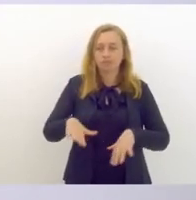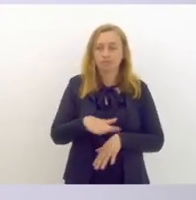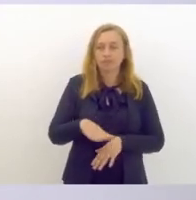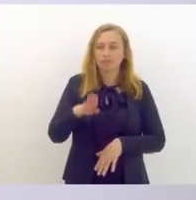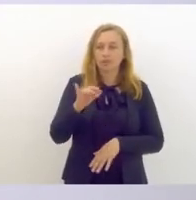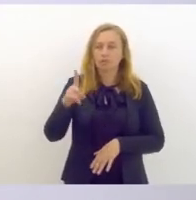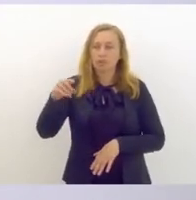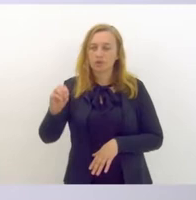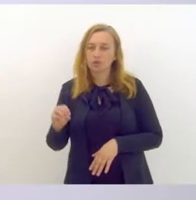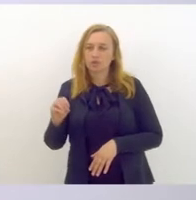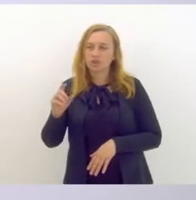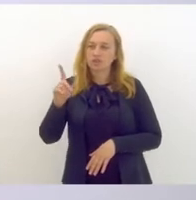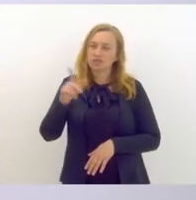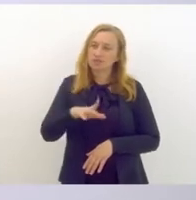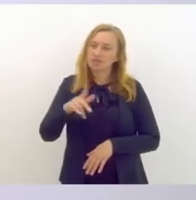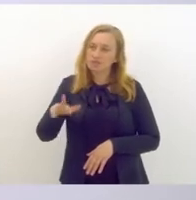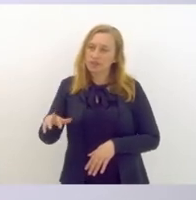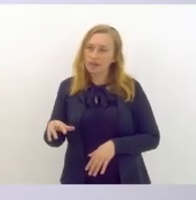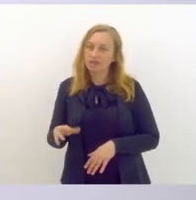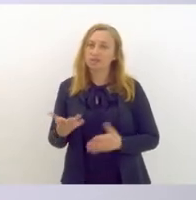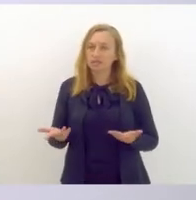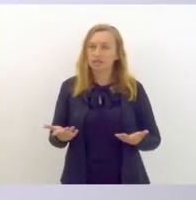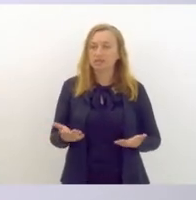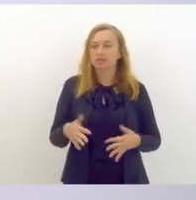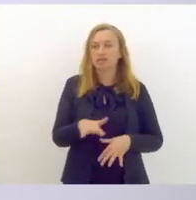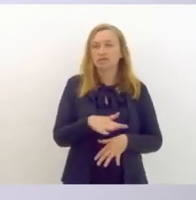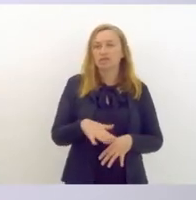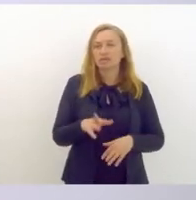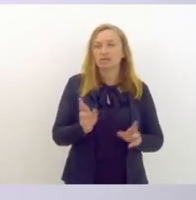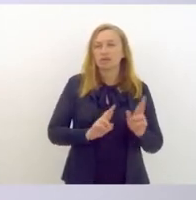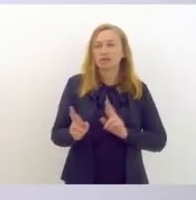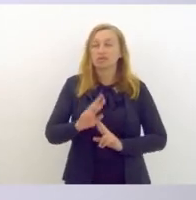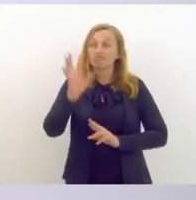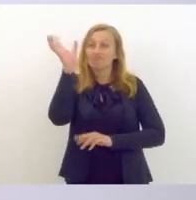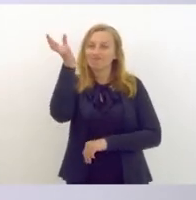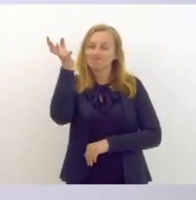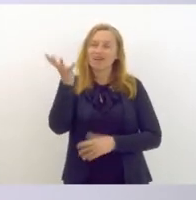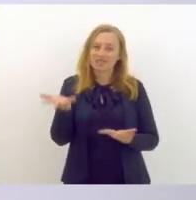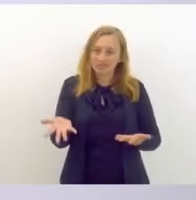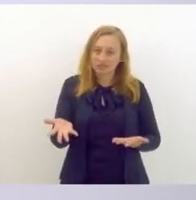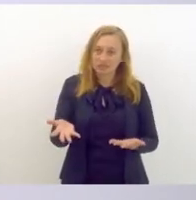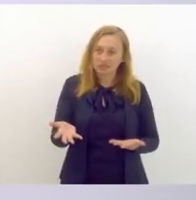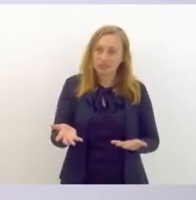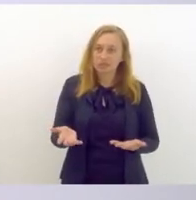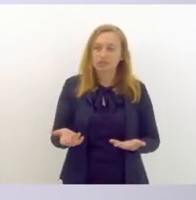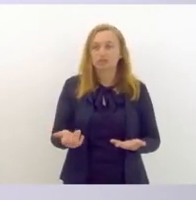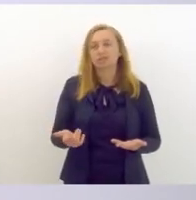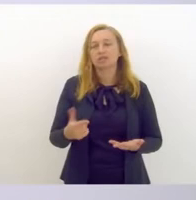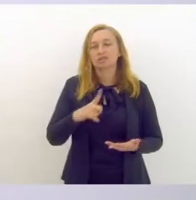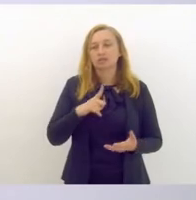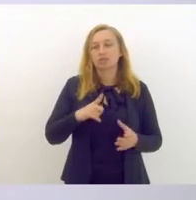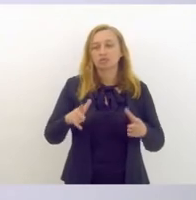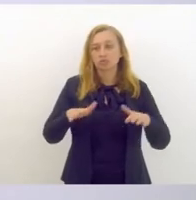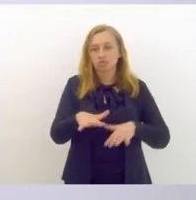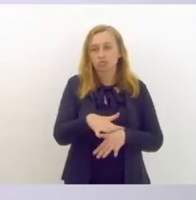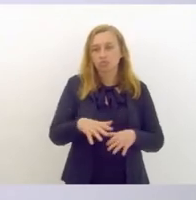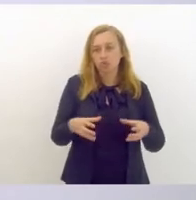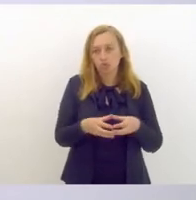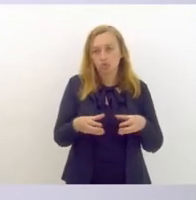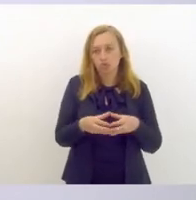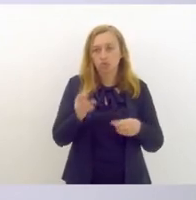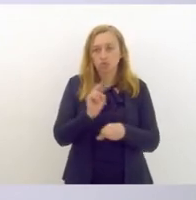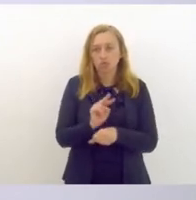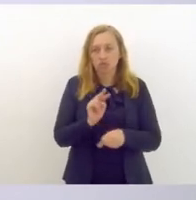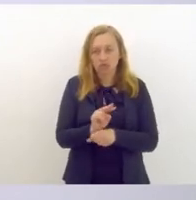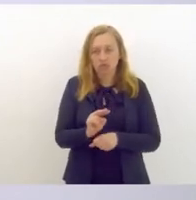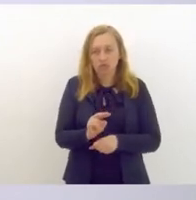serviços ecossistêmicos. A gente está falando de um mercado que relaciona as questões climáticas. E a gente tem aqui uma unidade de proteção. Não sei se a primeira